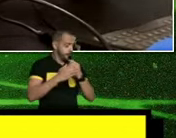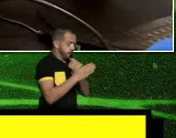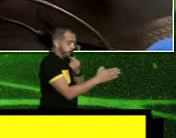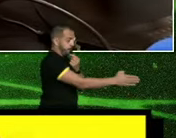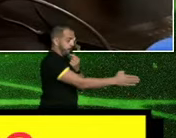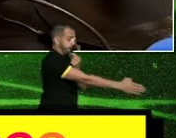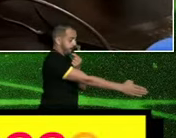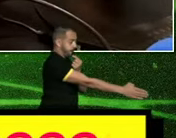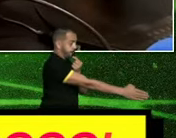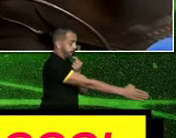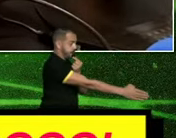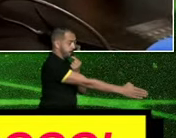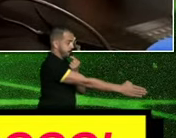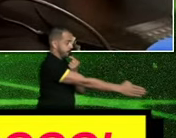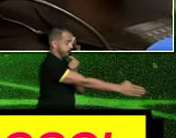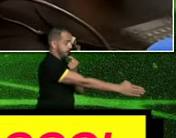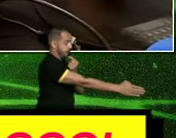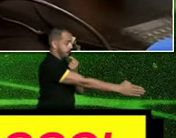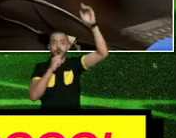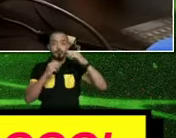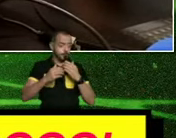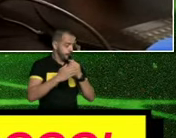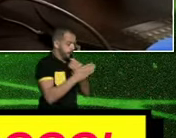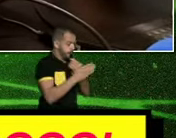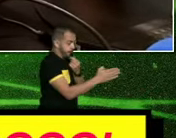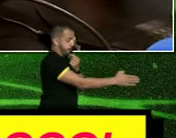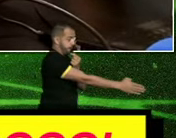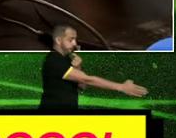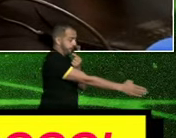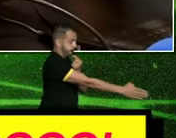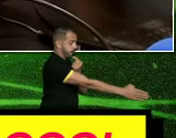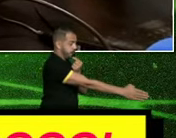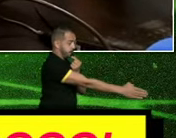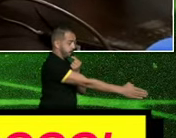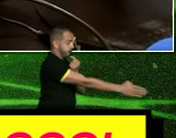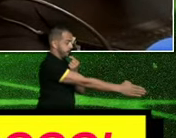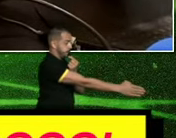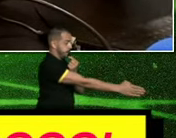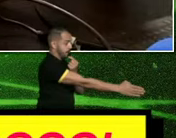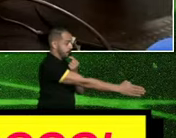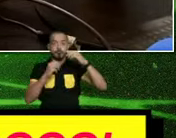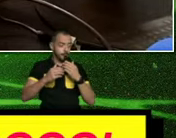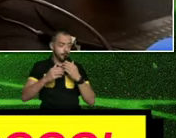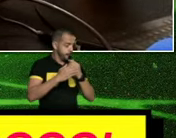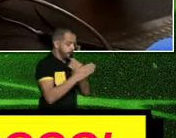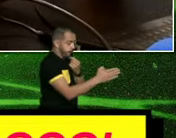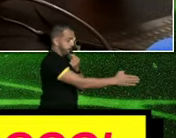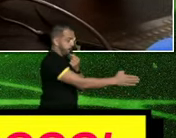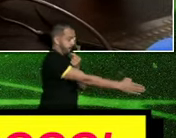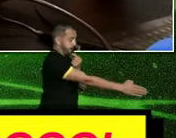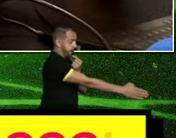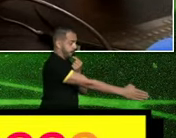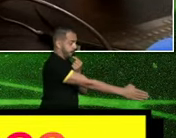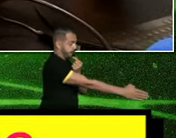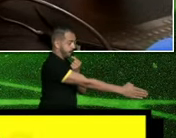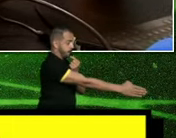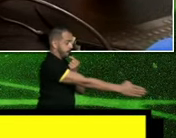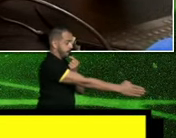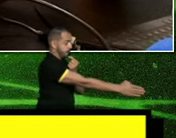raio na Malu do Maluco Saria o Menino